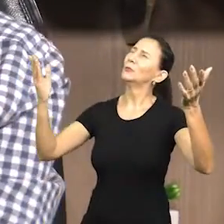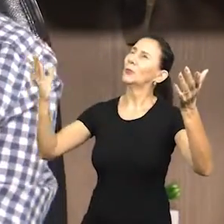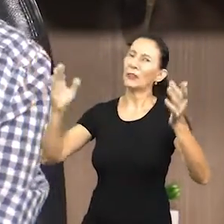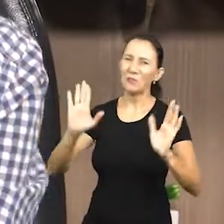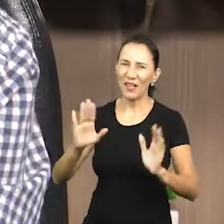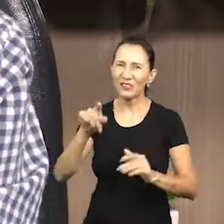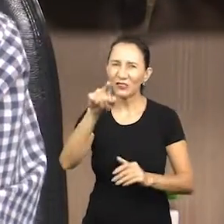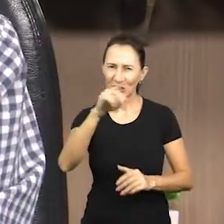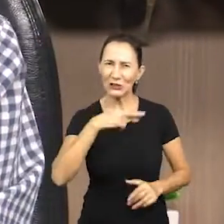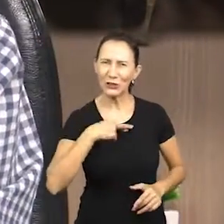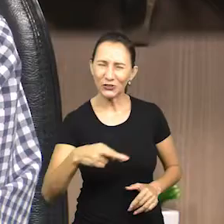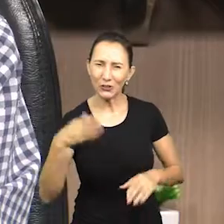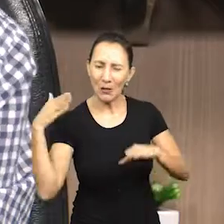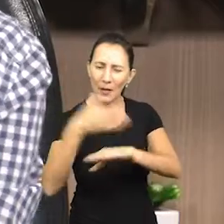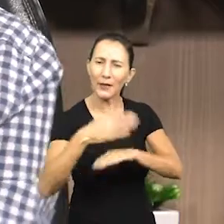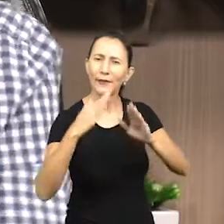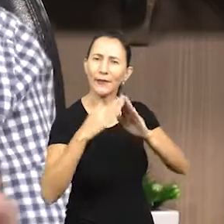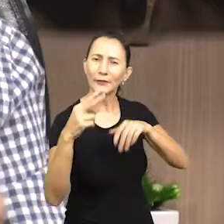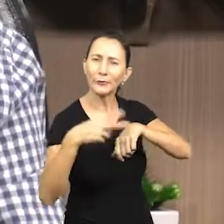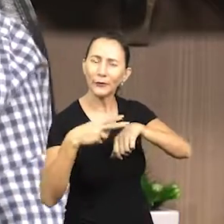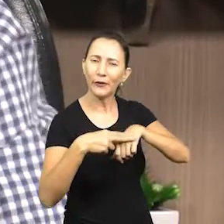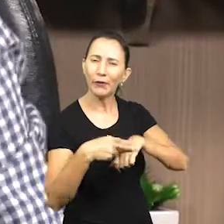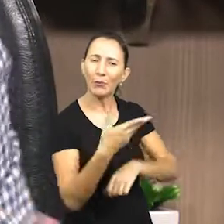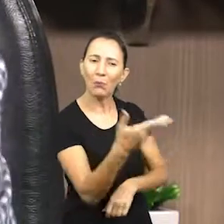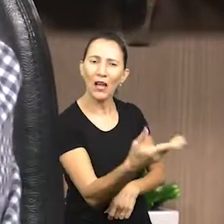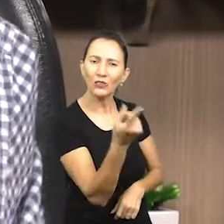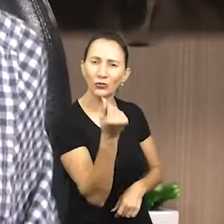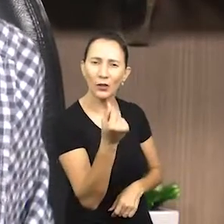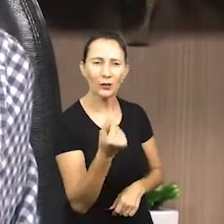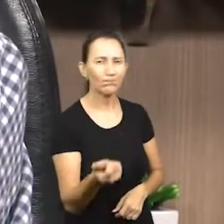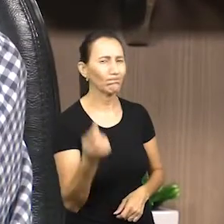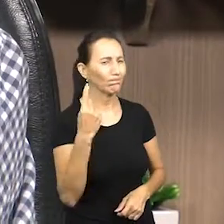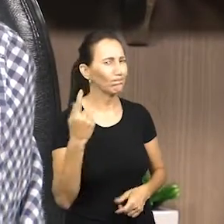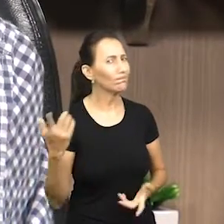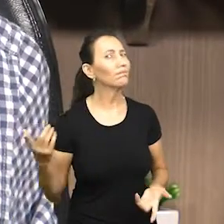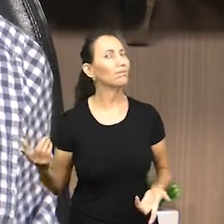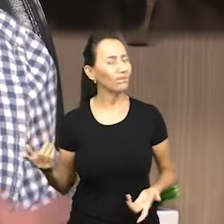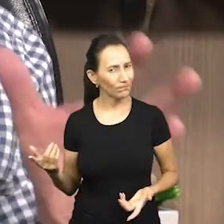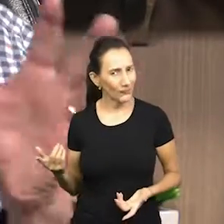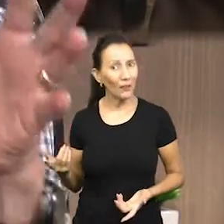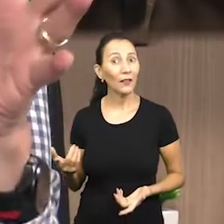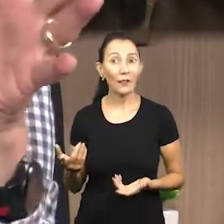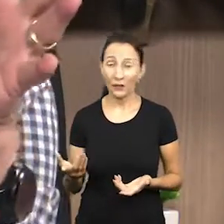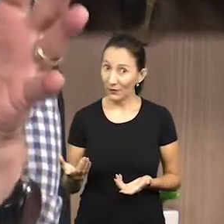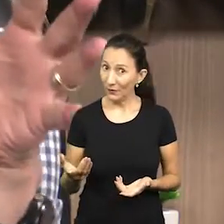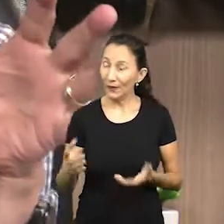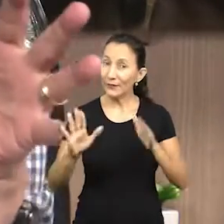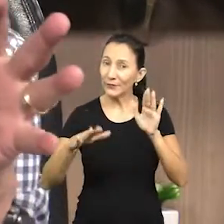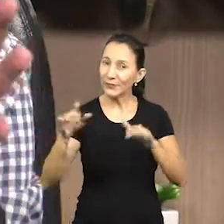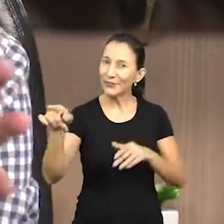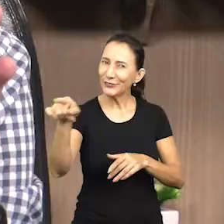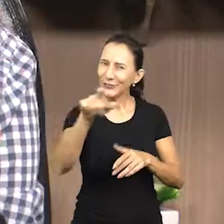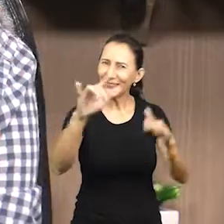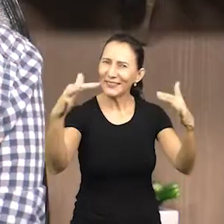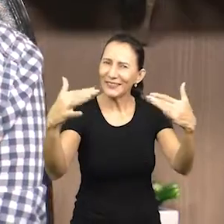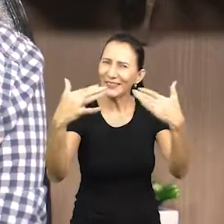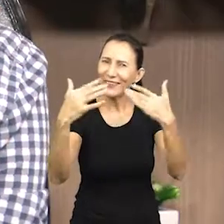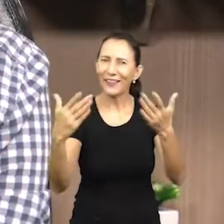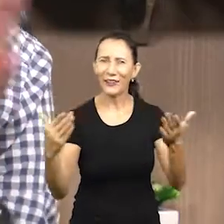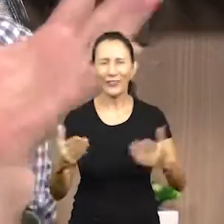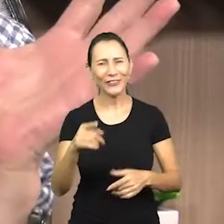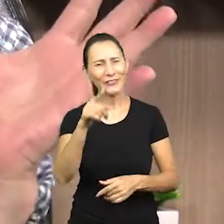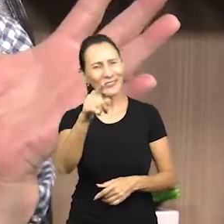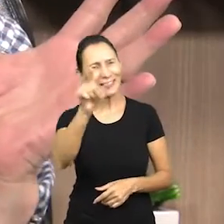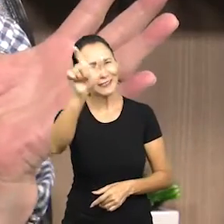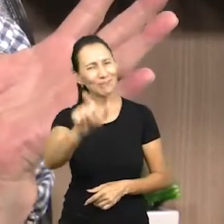das viúvas e tomam o dinheiro. Isso aí foi gerando uma revolta. Quem sabe você que está me assistindo agora, você é o